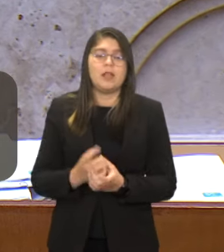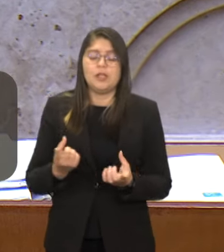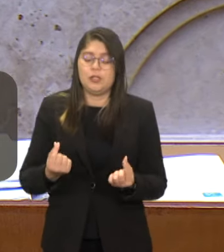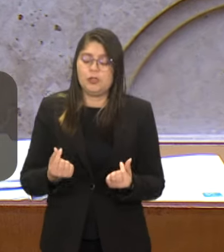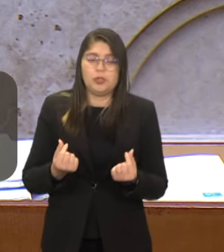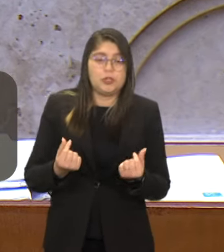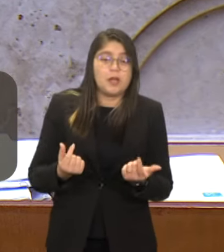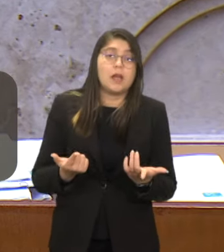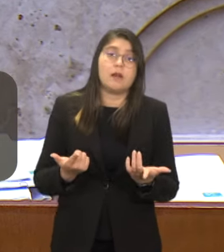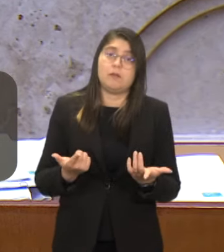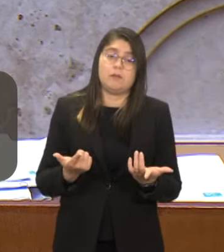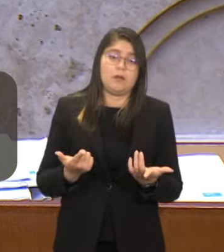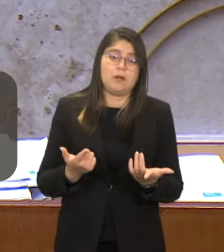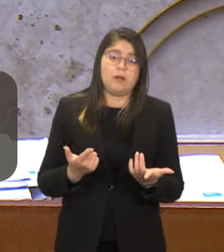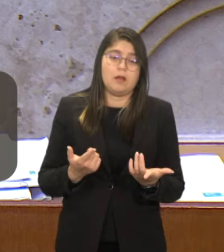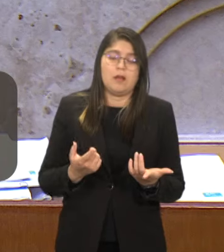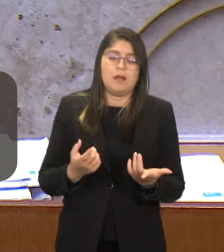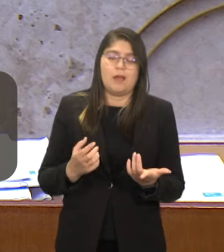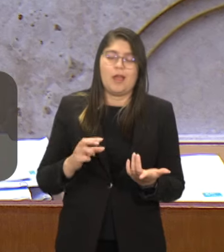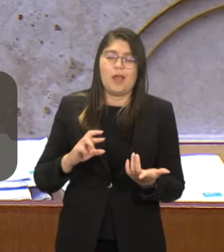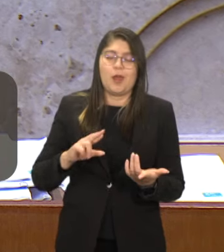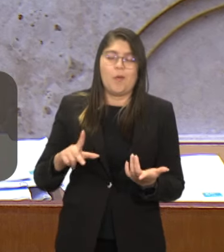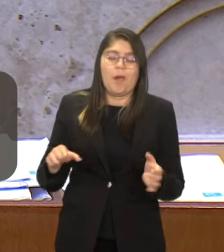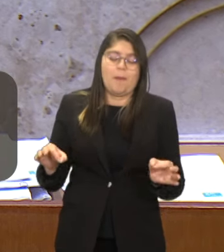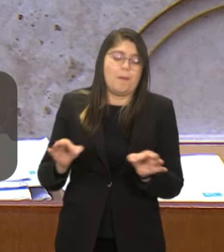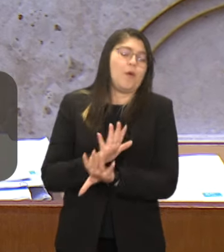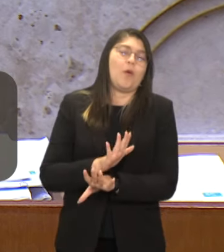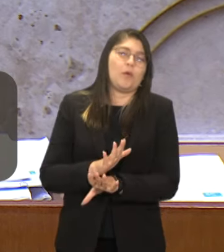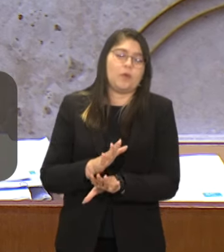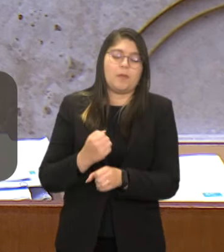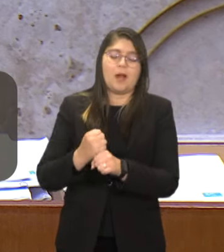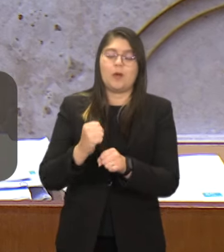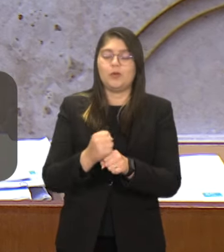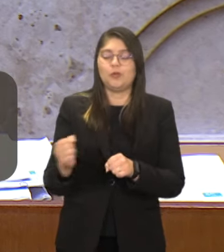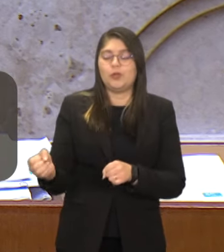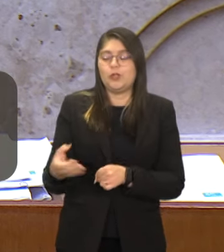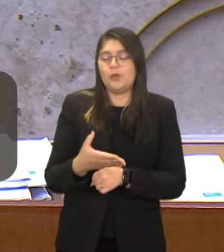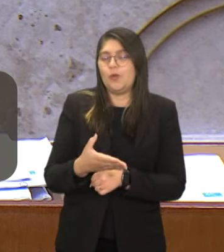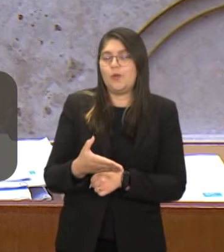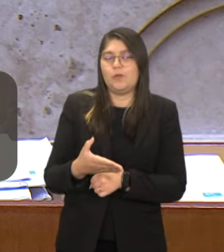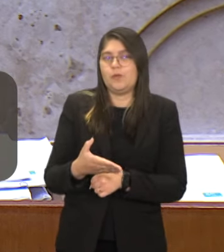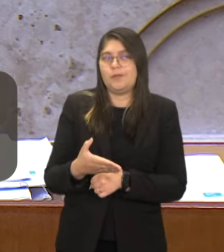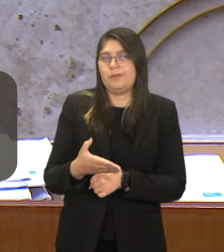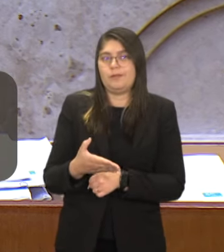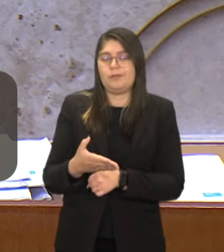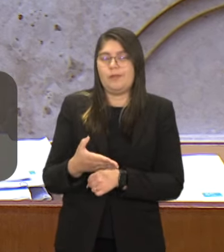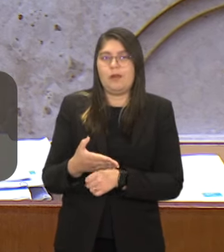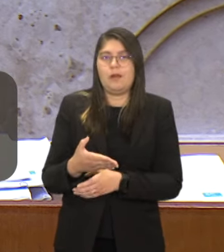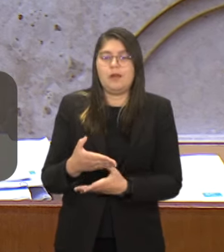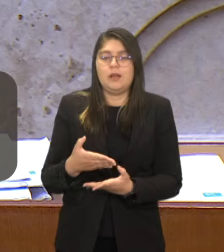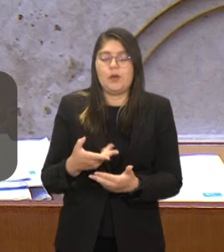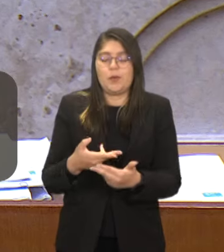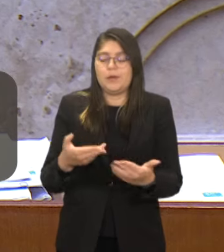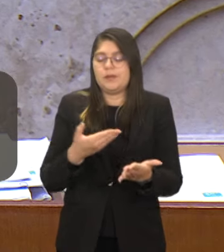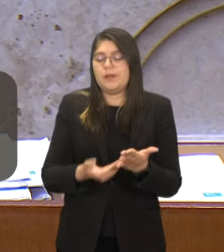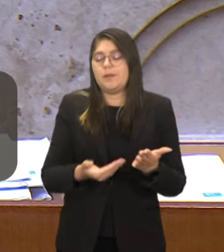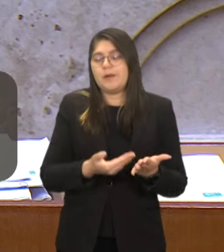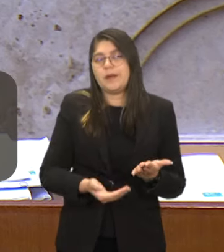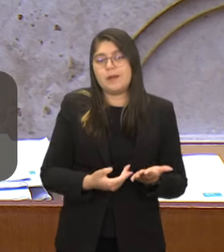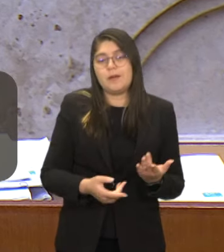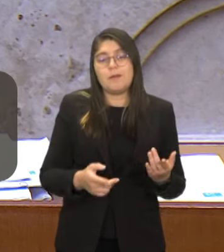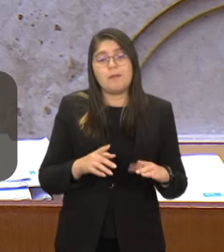por evidente, não é suficiente para construir tudo ou reconstruir tudo o que se perdeu, mas é